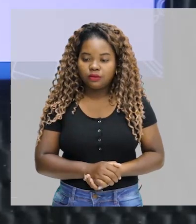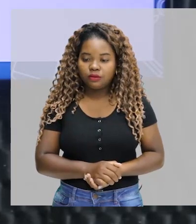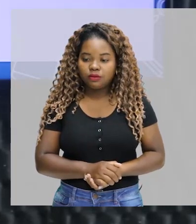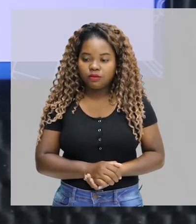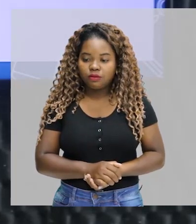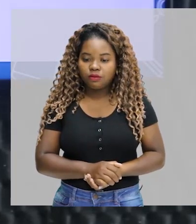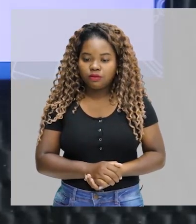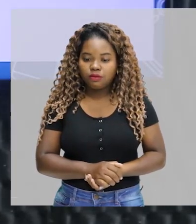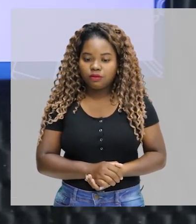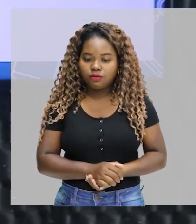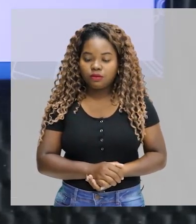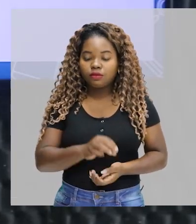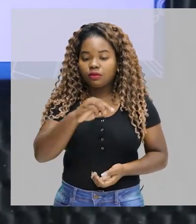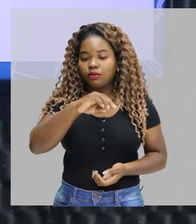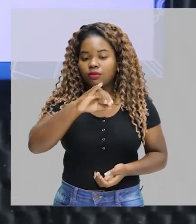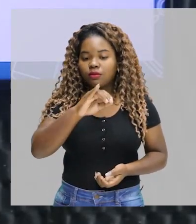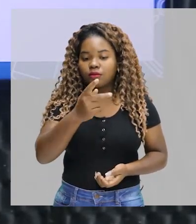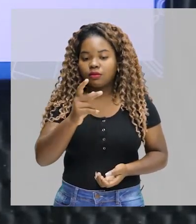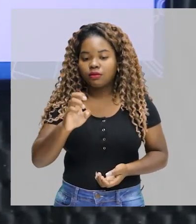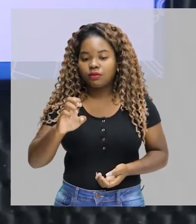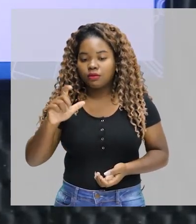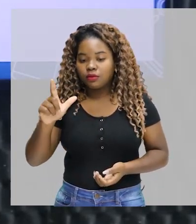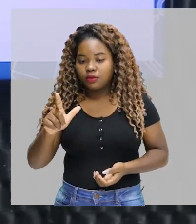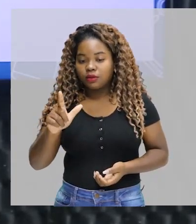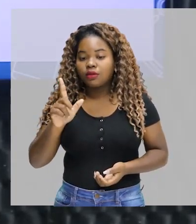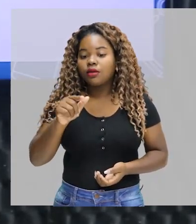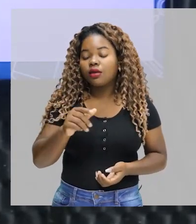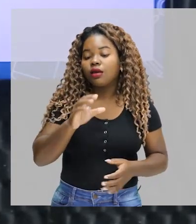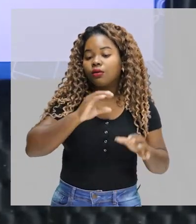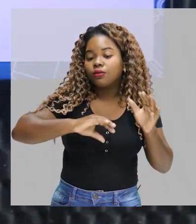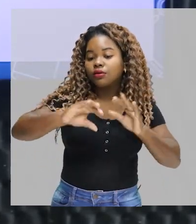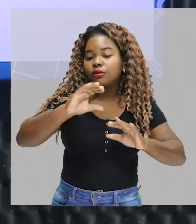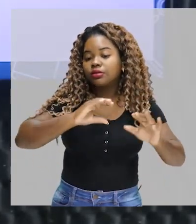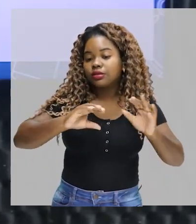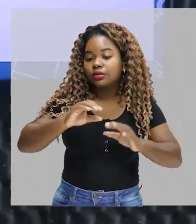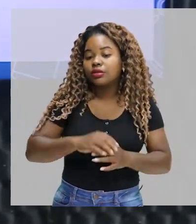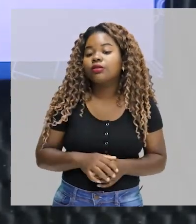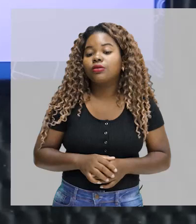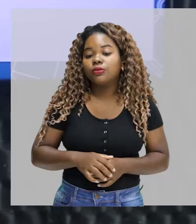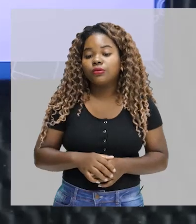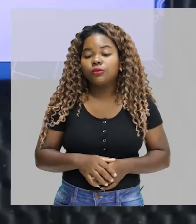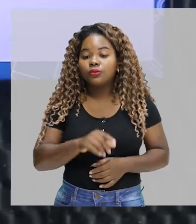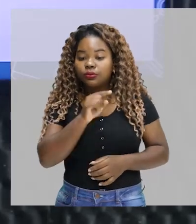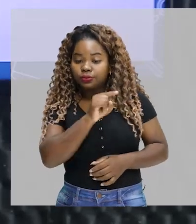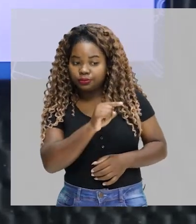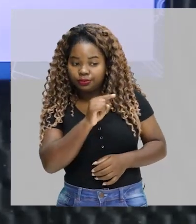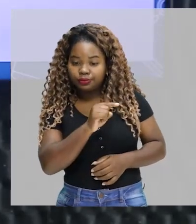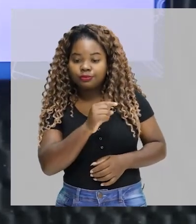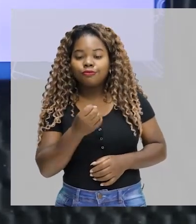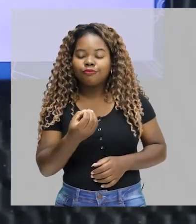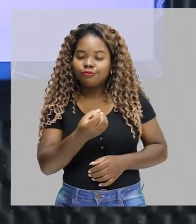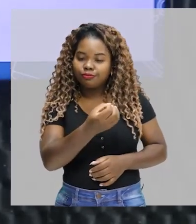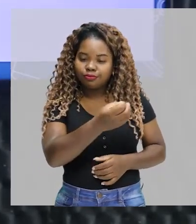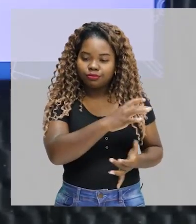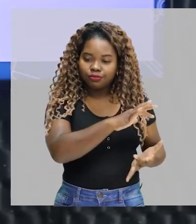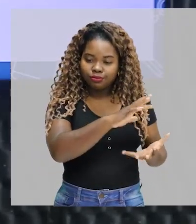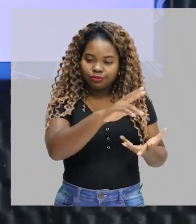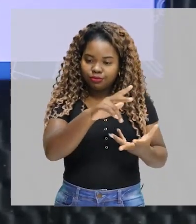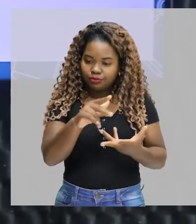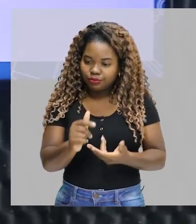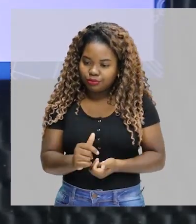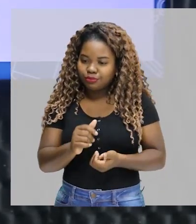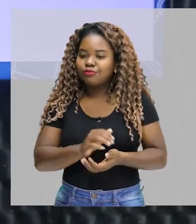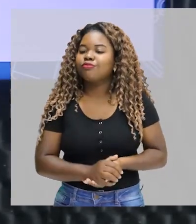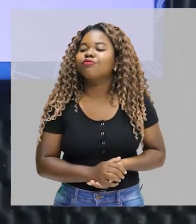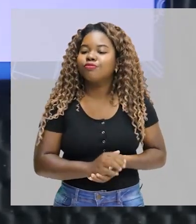shows. Michael é um cantor, ele viaja ao redor do mundo para fazer shows, tá?